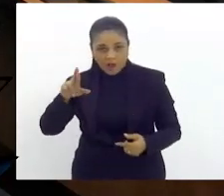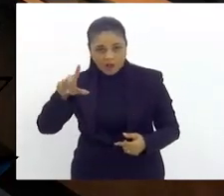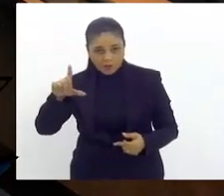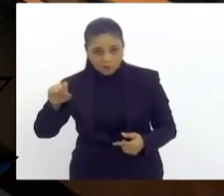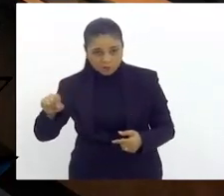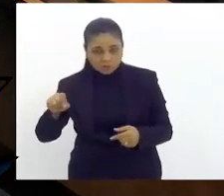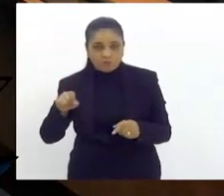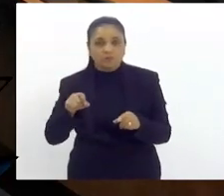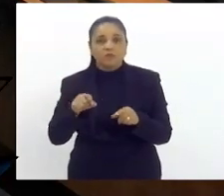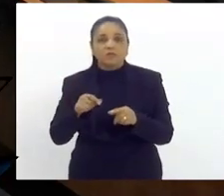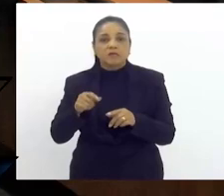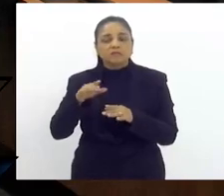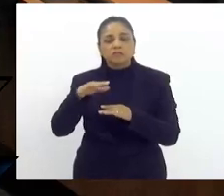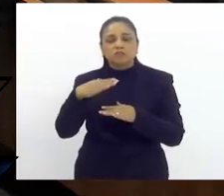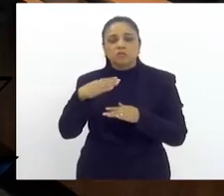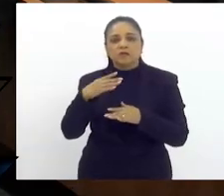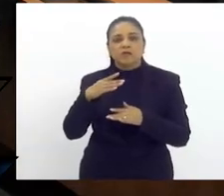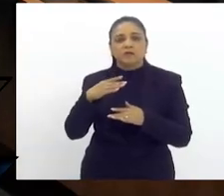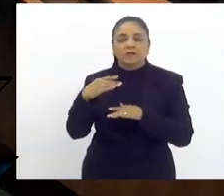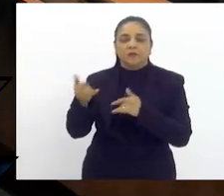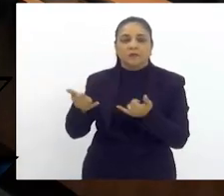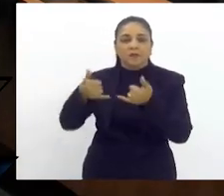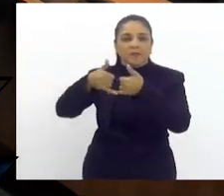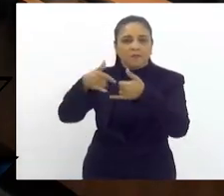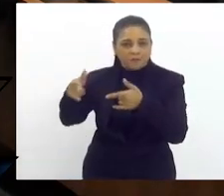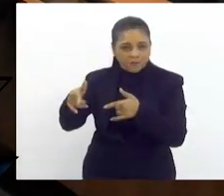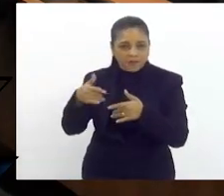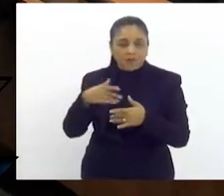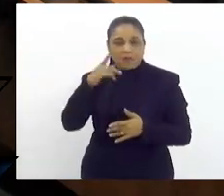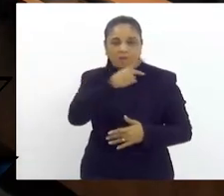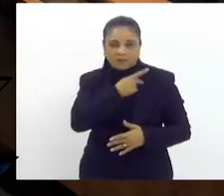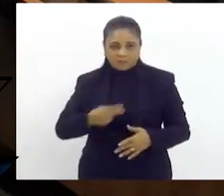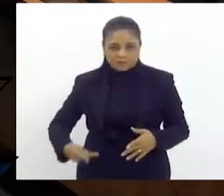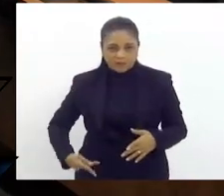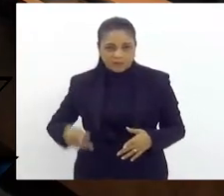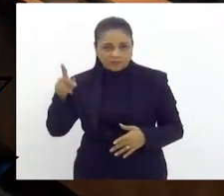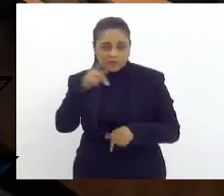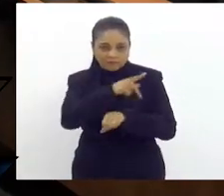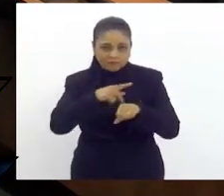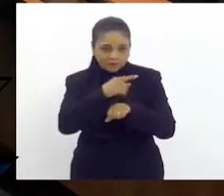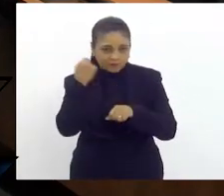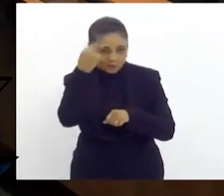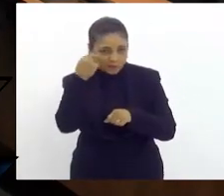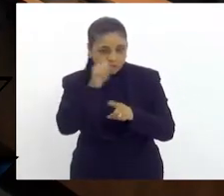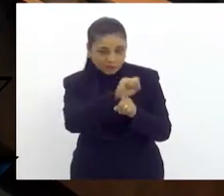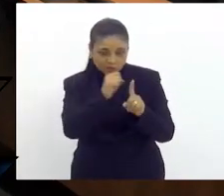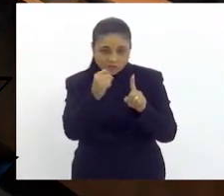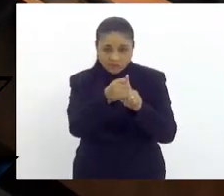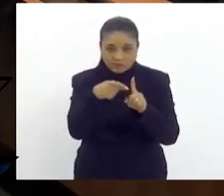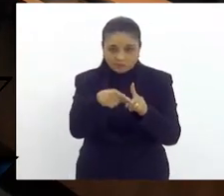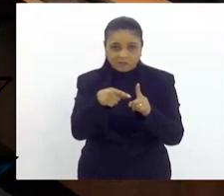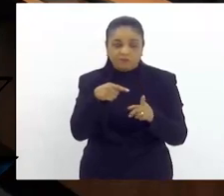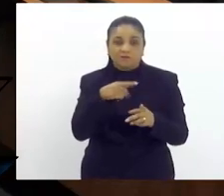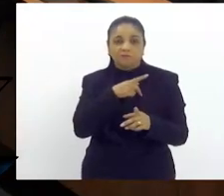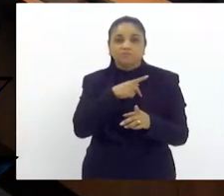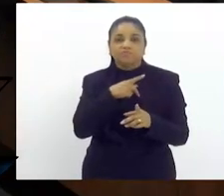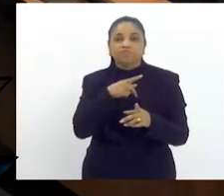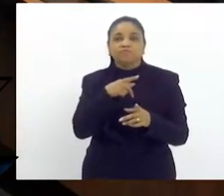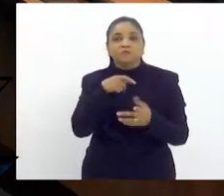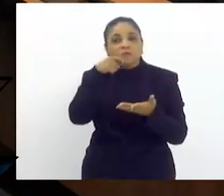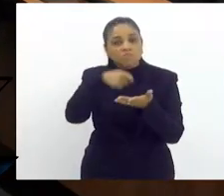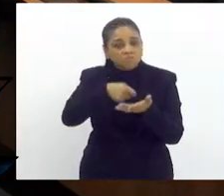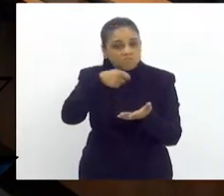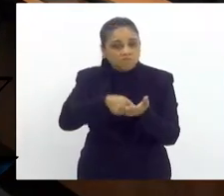da Espanha Pedro Sanches que é presidente da Internacional Socialista e fez valer